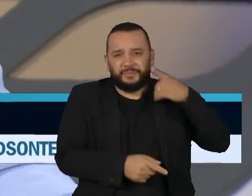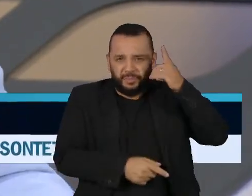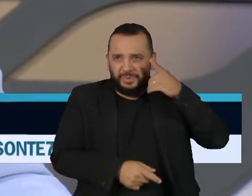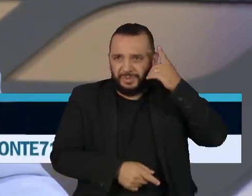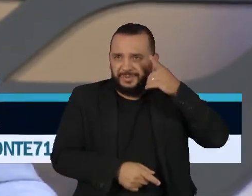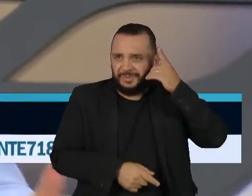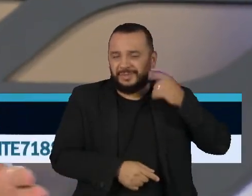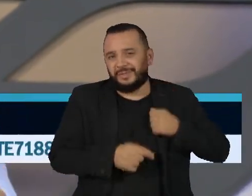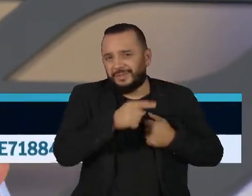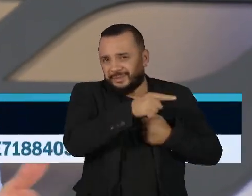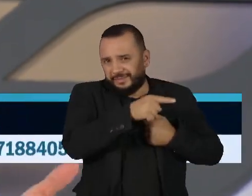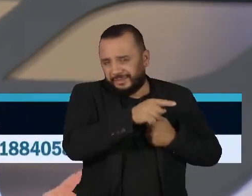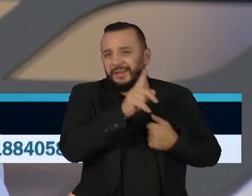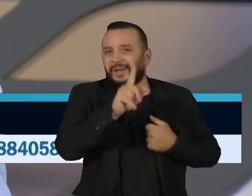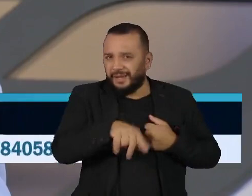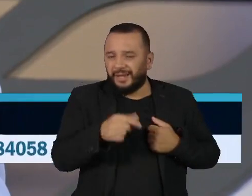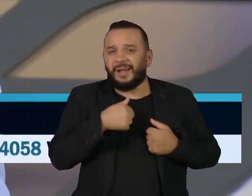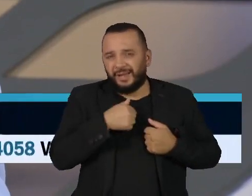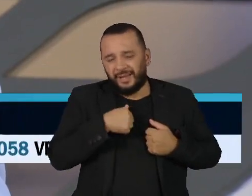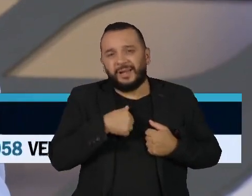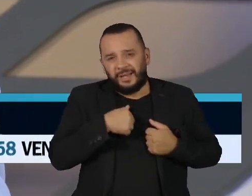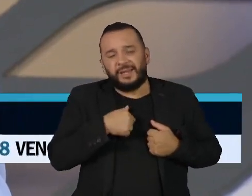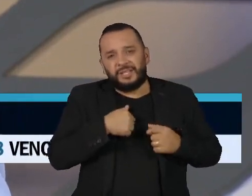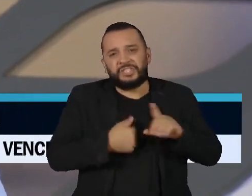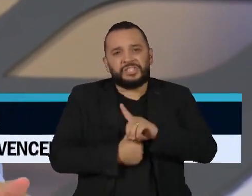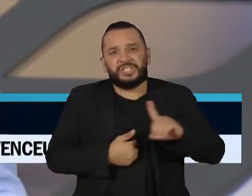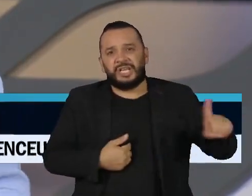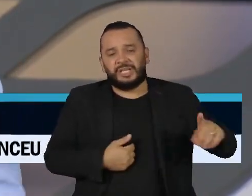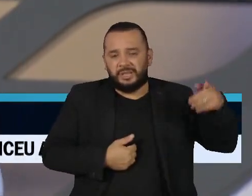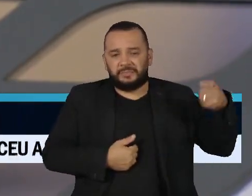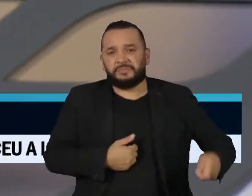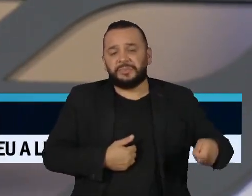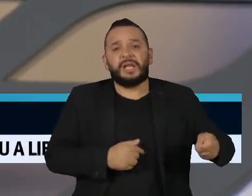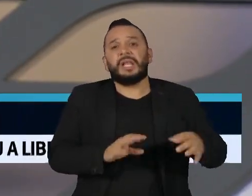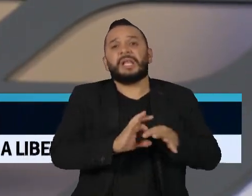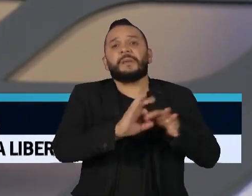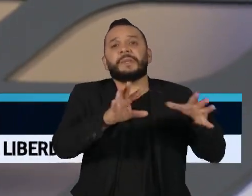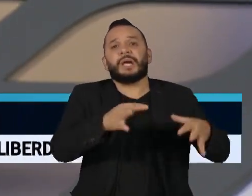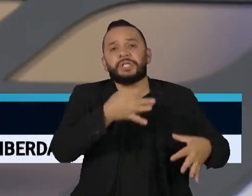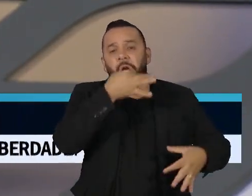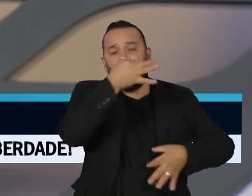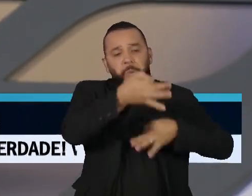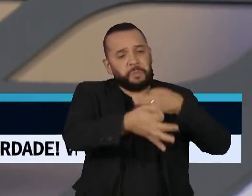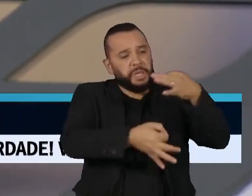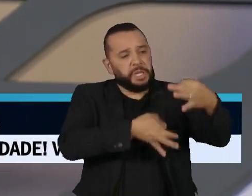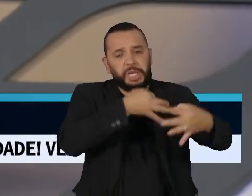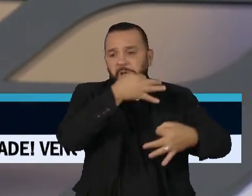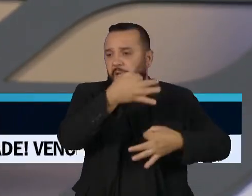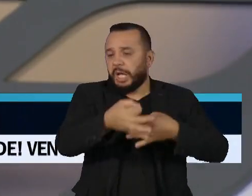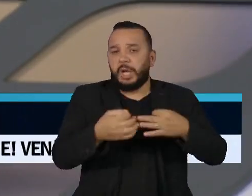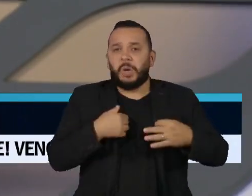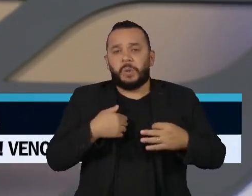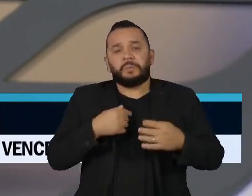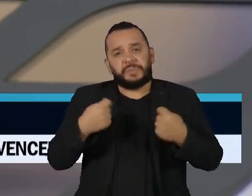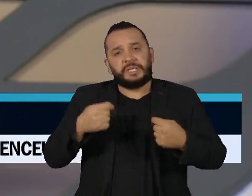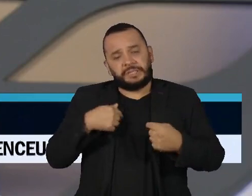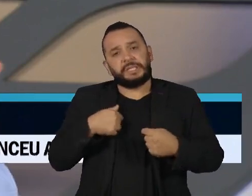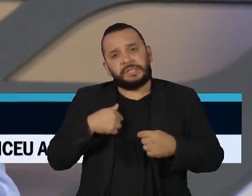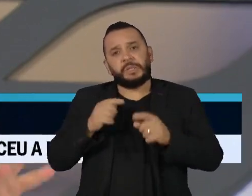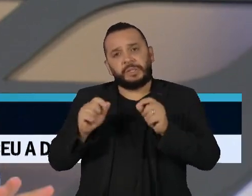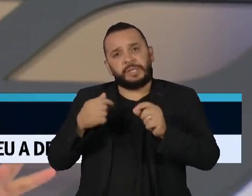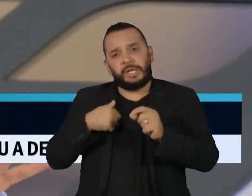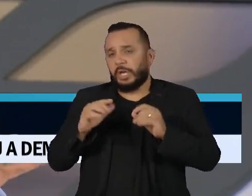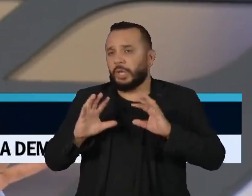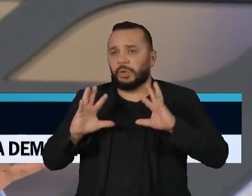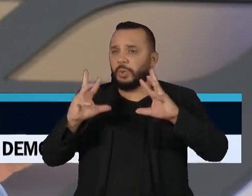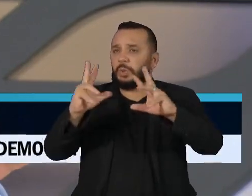linha da extrema-direita que defende liberdade de expressão quando é para falar de regulação das big techs, das plataformas, para que